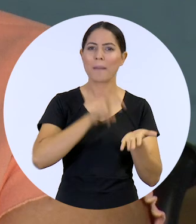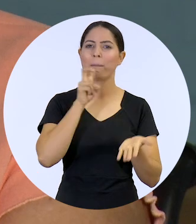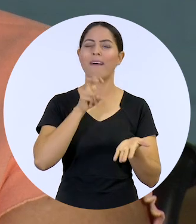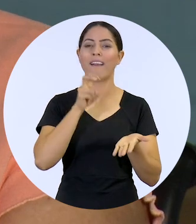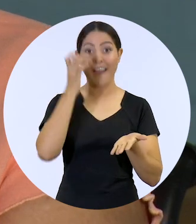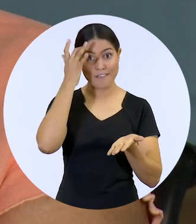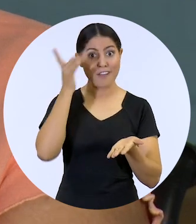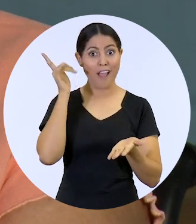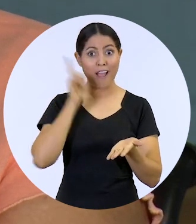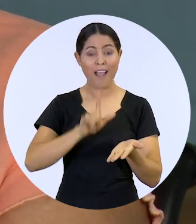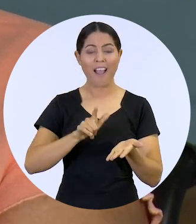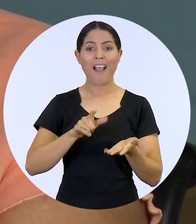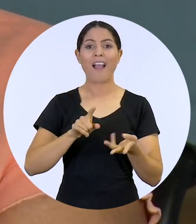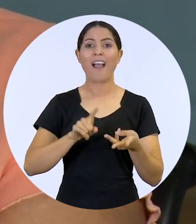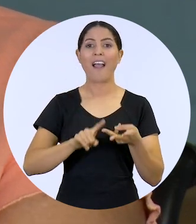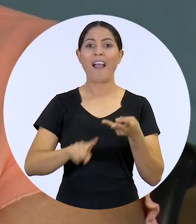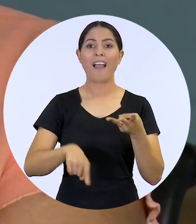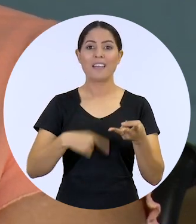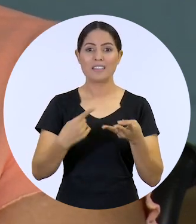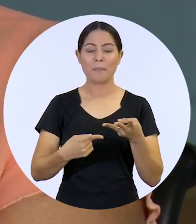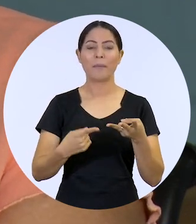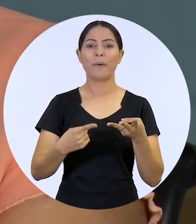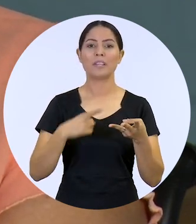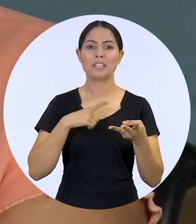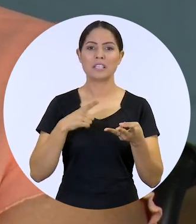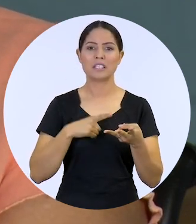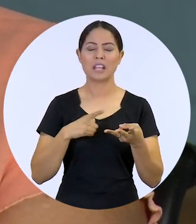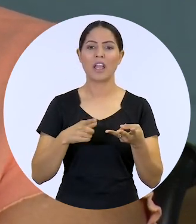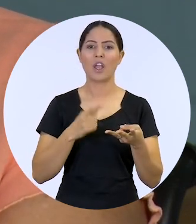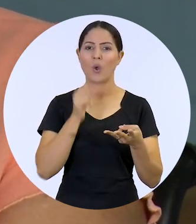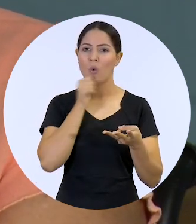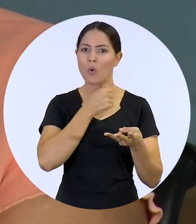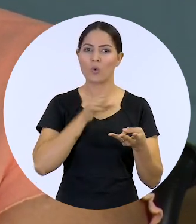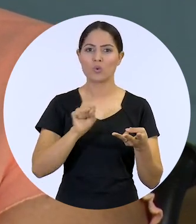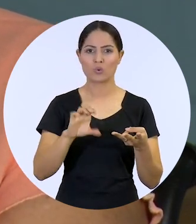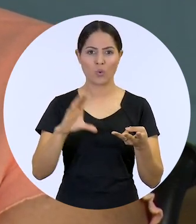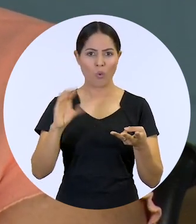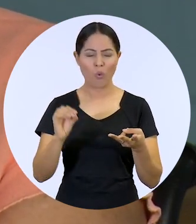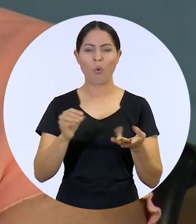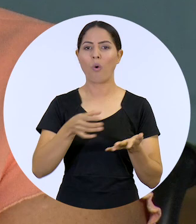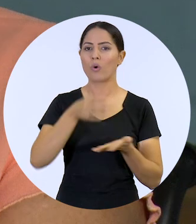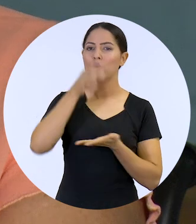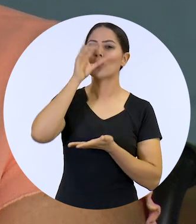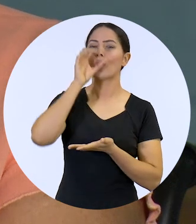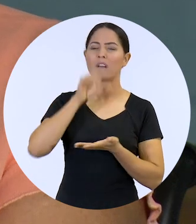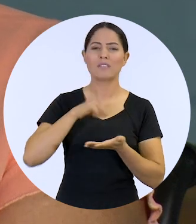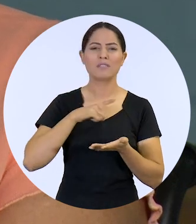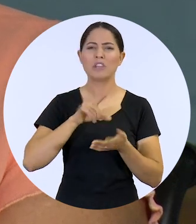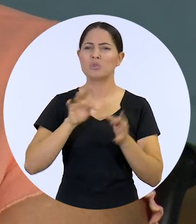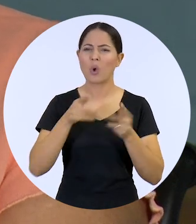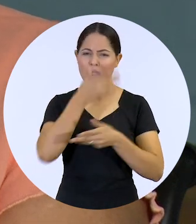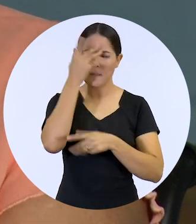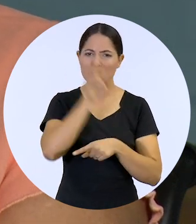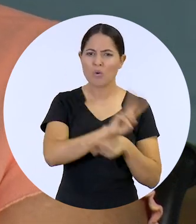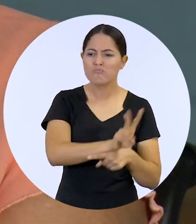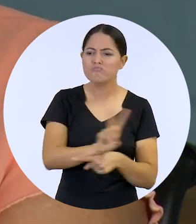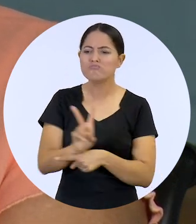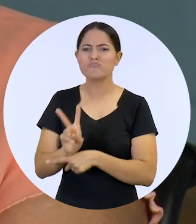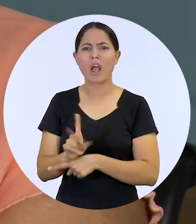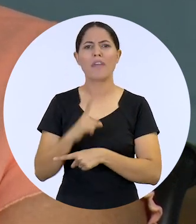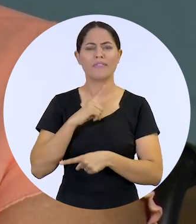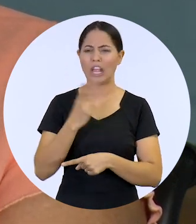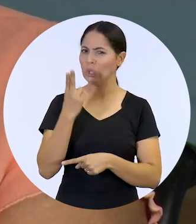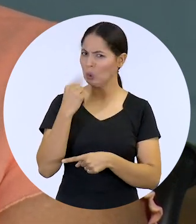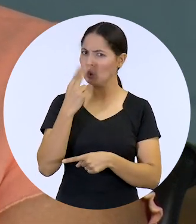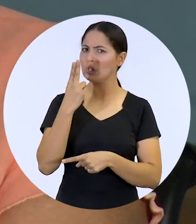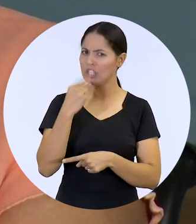o café da manhã, que é farto. Depois temos o suco, 10 horas da manhã, que é tudo